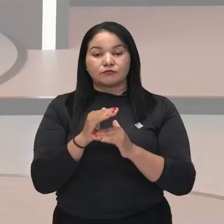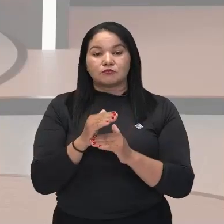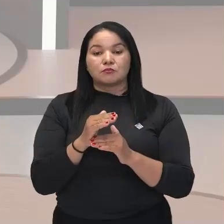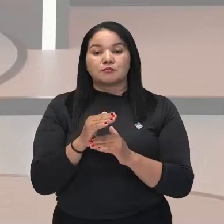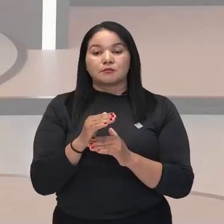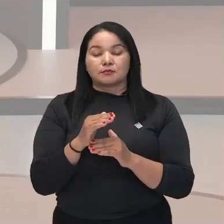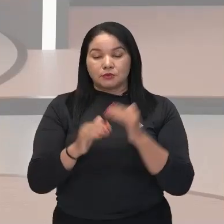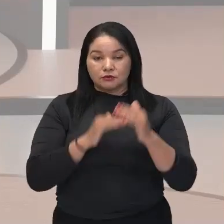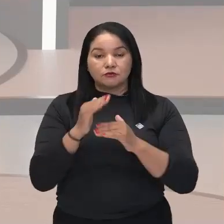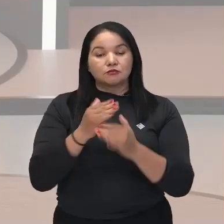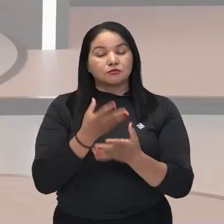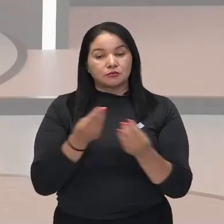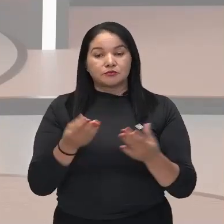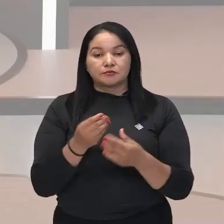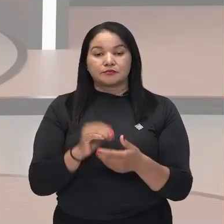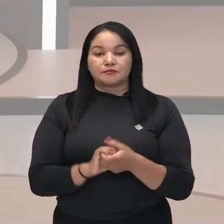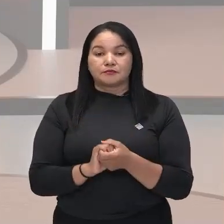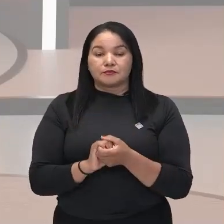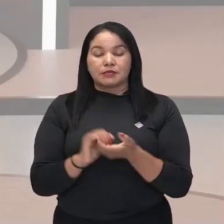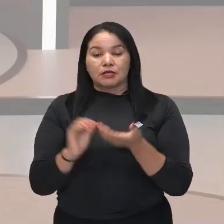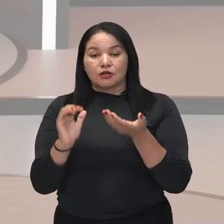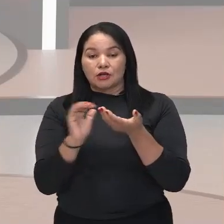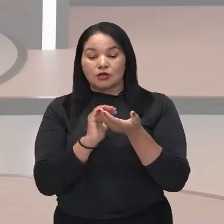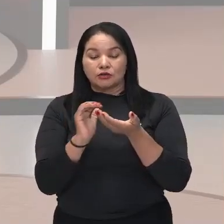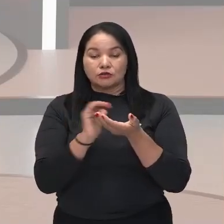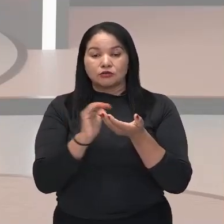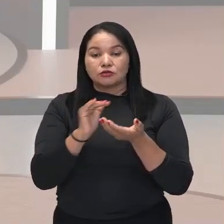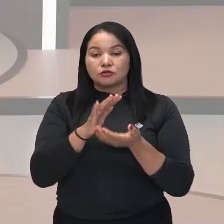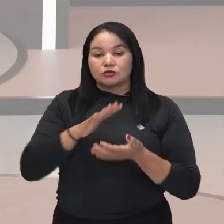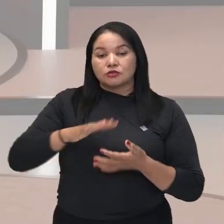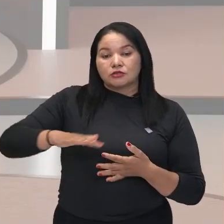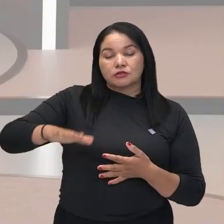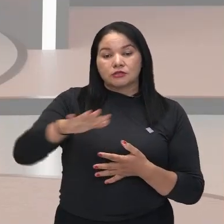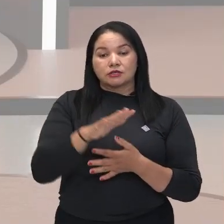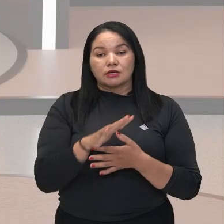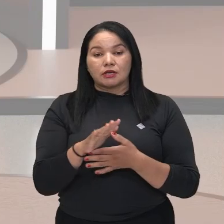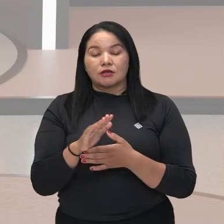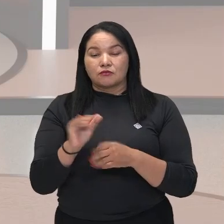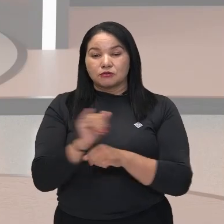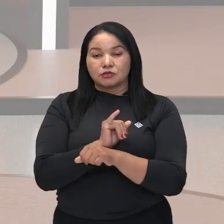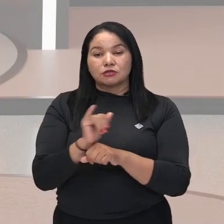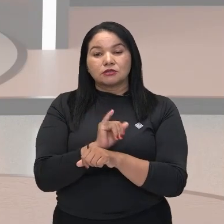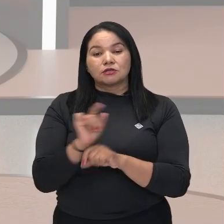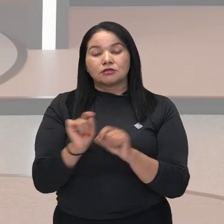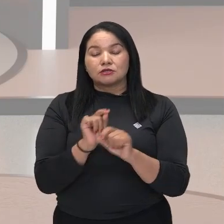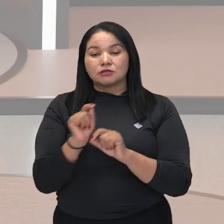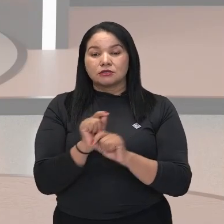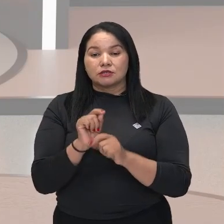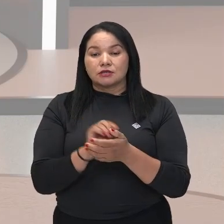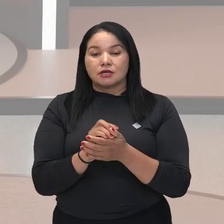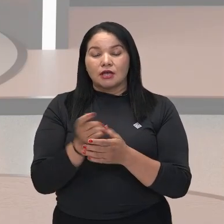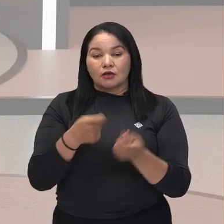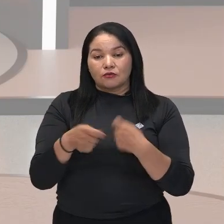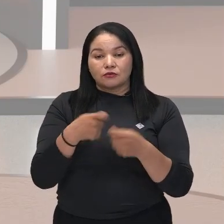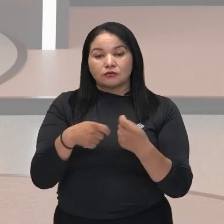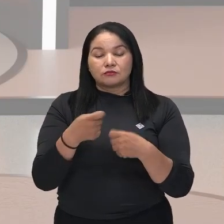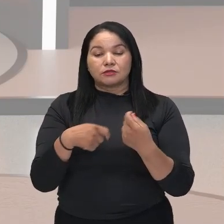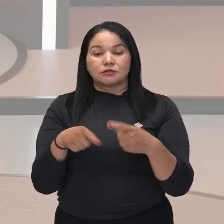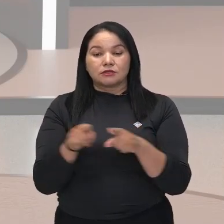Oriente Médio, gente, é uma região estratégica em termos econômicos